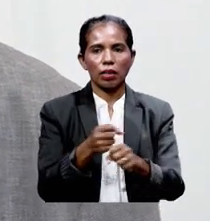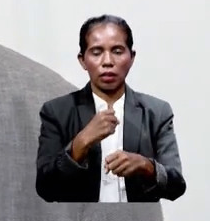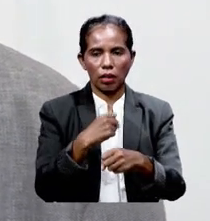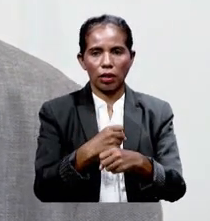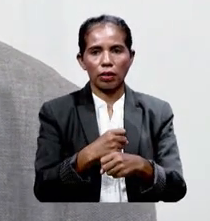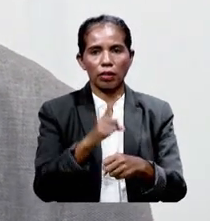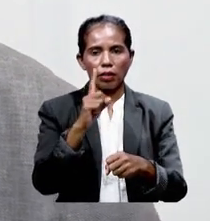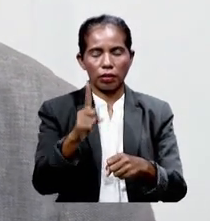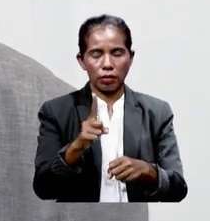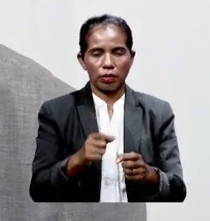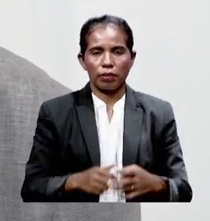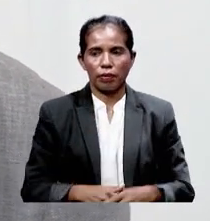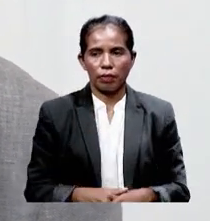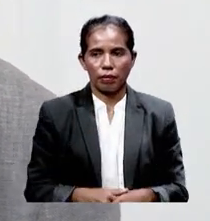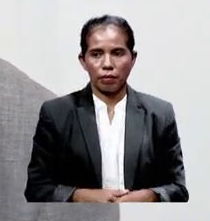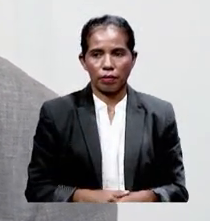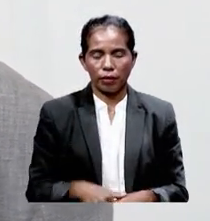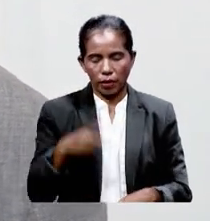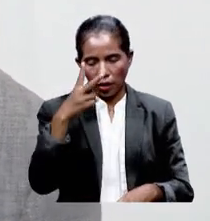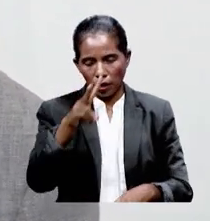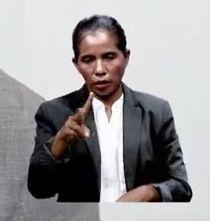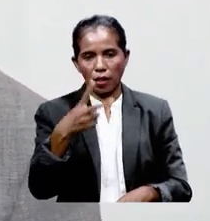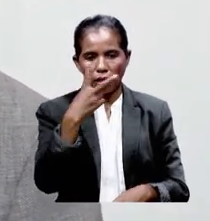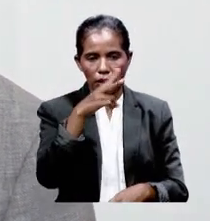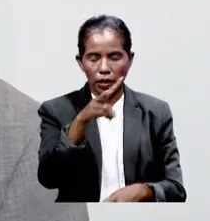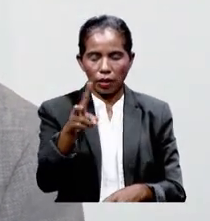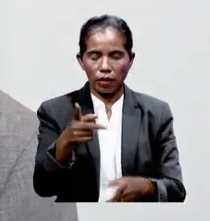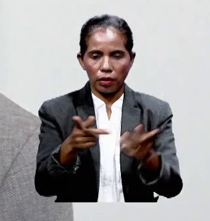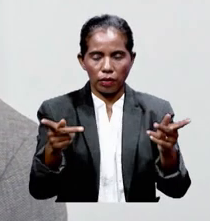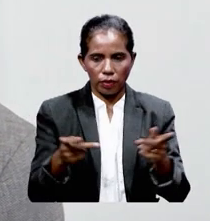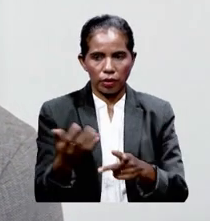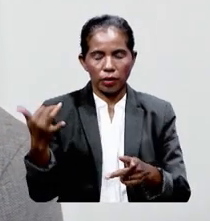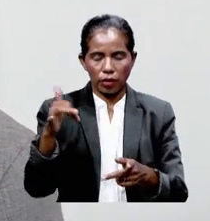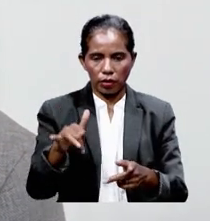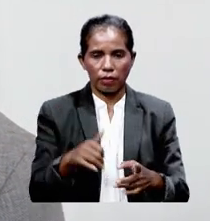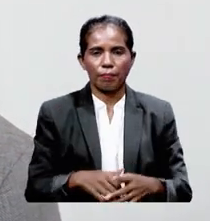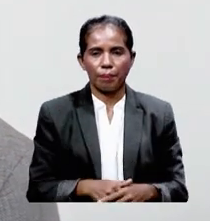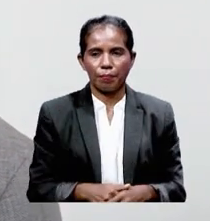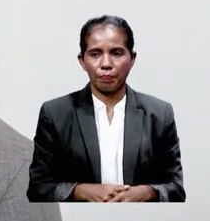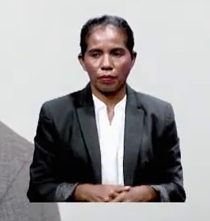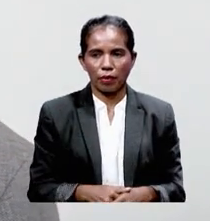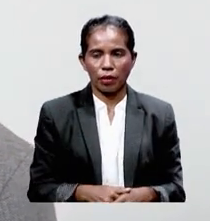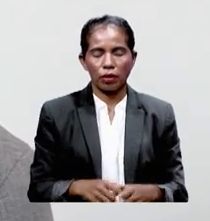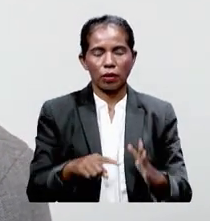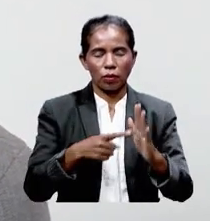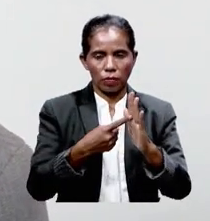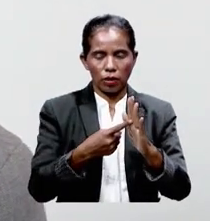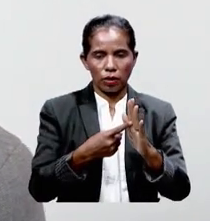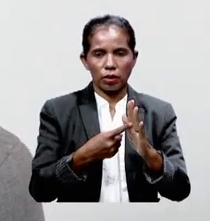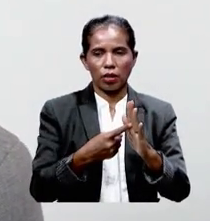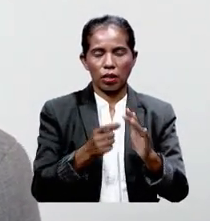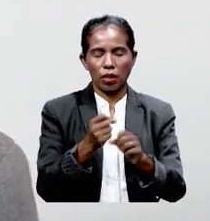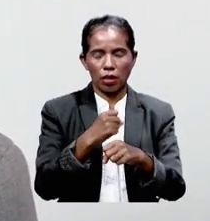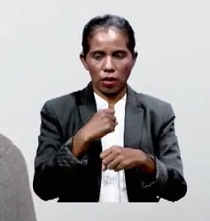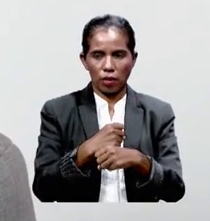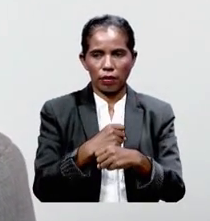naran check dam iha parte iha ninia ema den upstream serane tengi hahu hala da hala